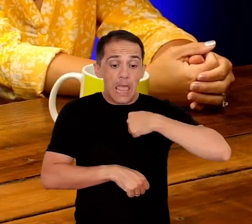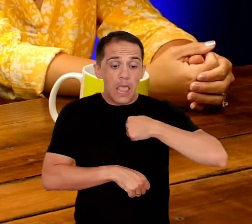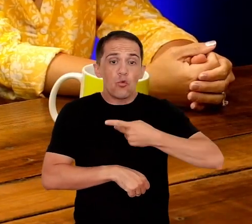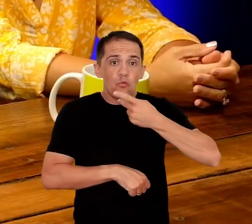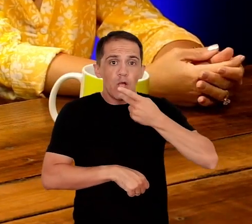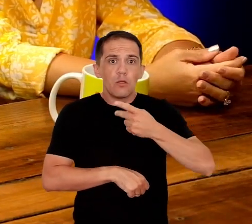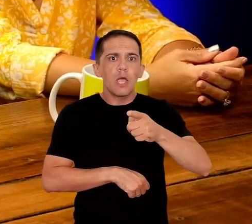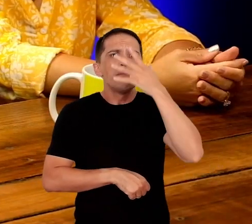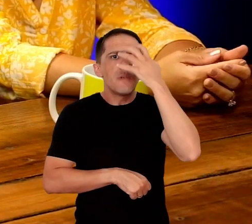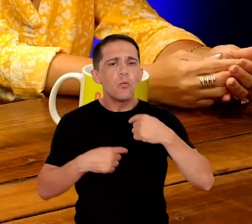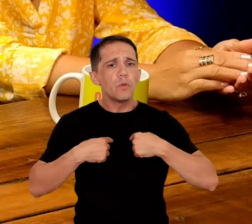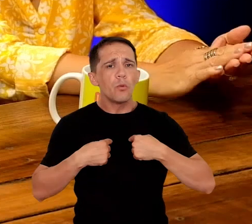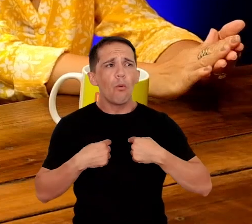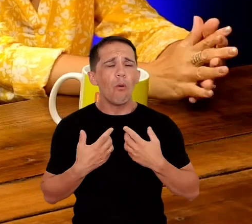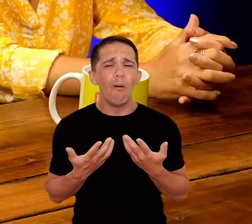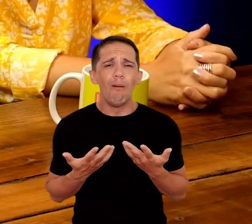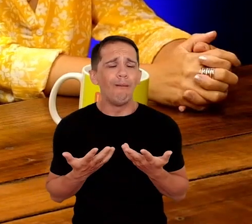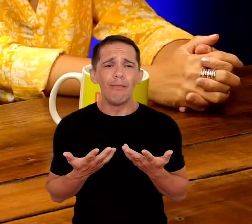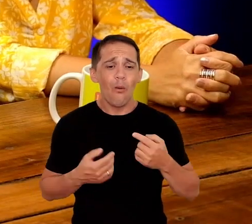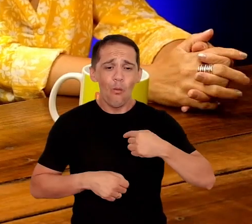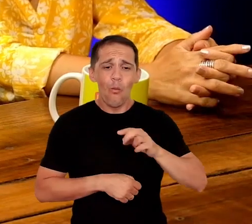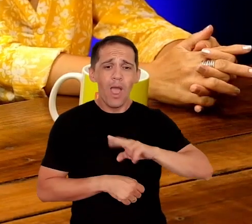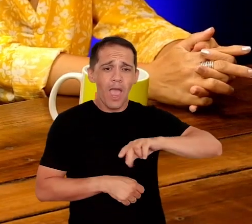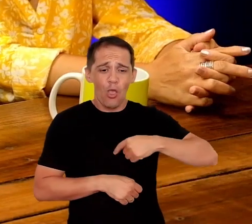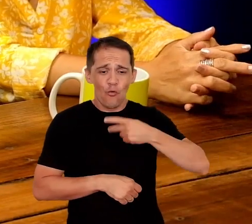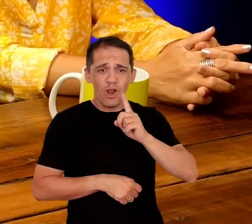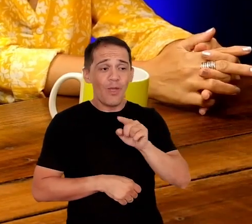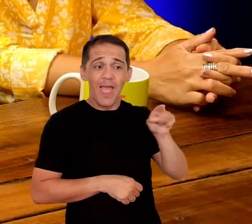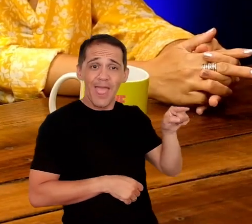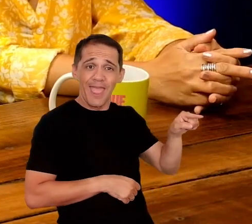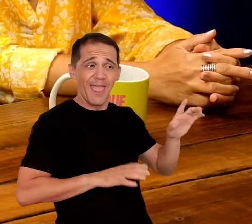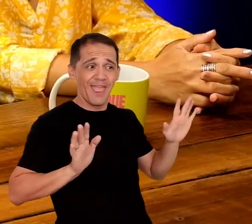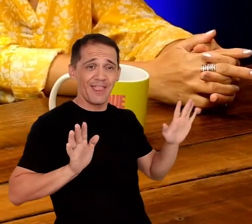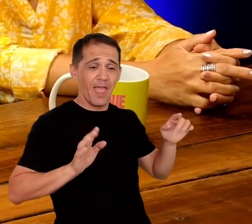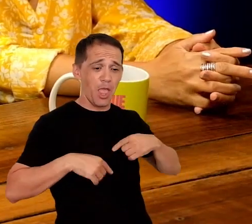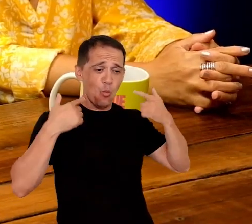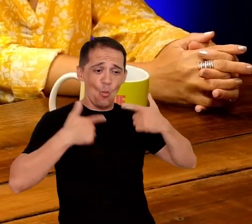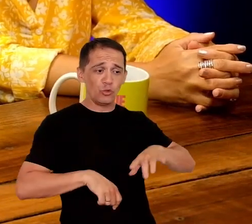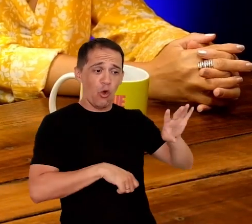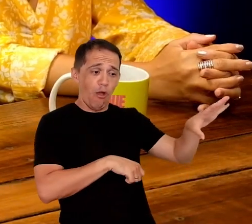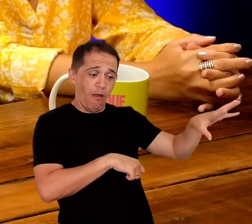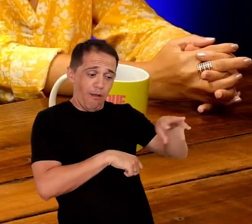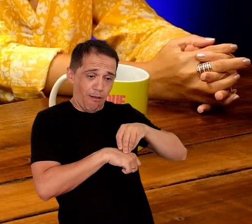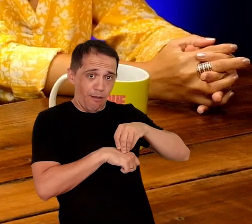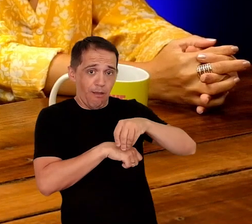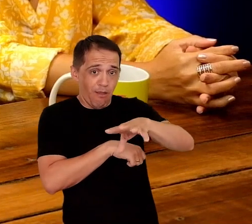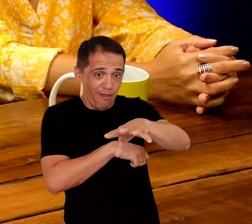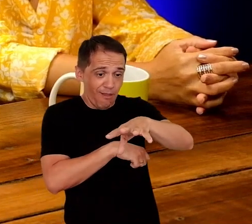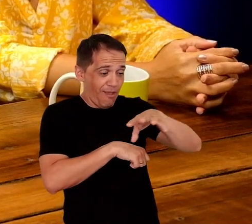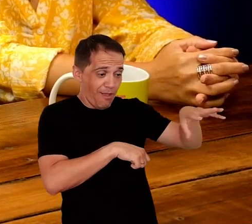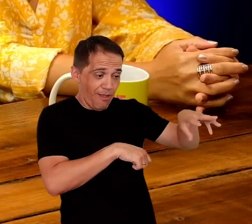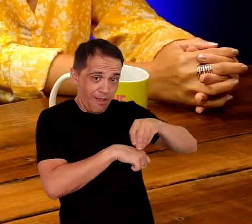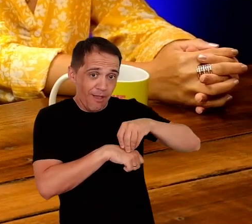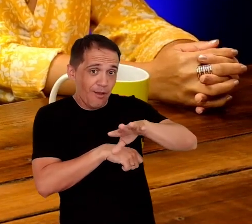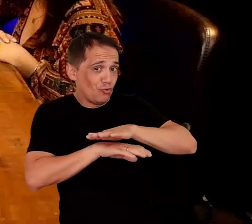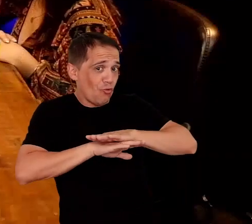da mensagem, que muitas vezes eles confundem, achou que era eu que estava falando. Não, eu disse, não sou eu, é a tua chefia, eu estou só